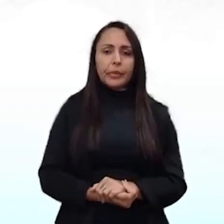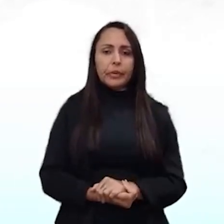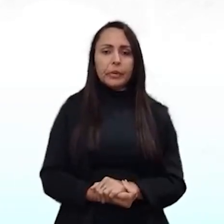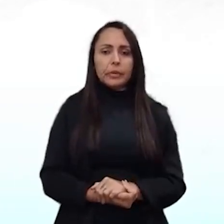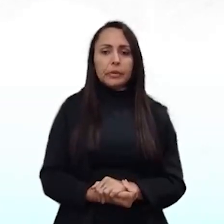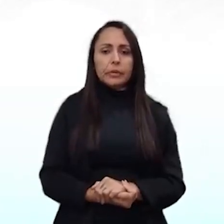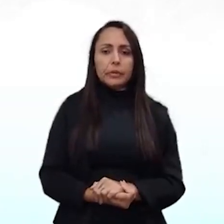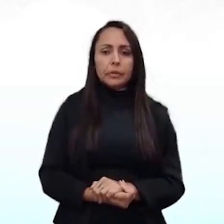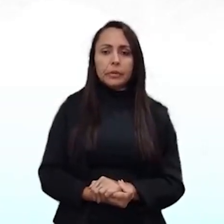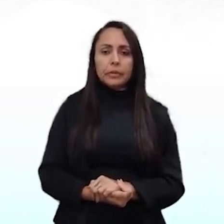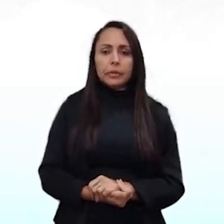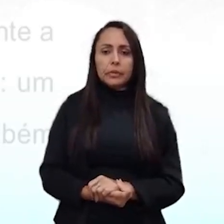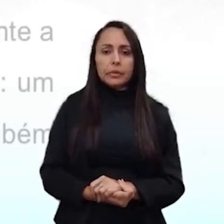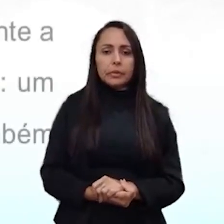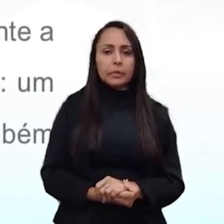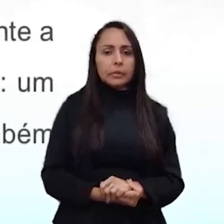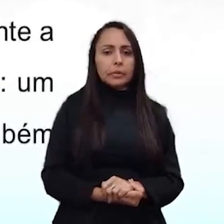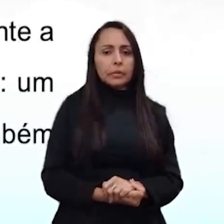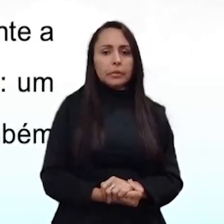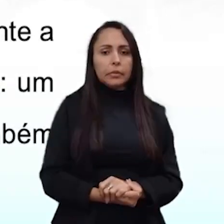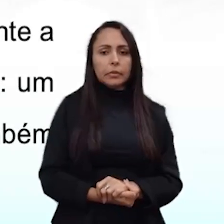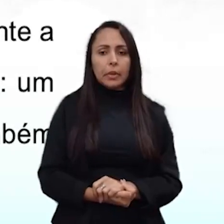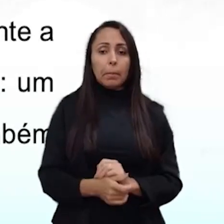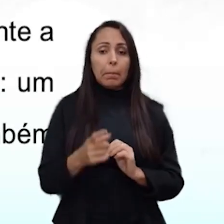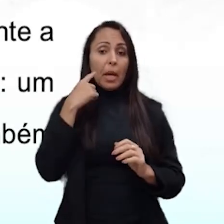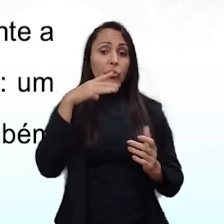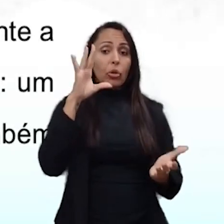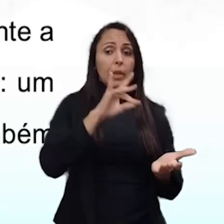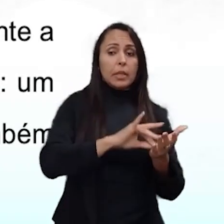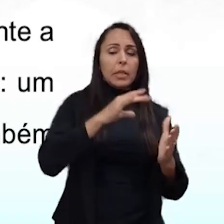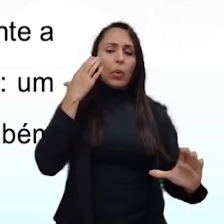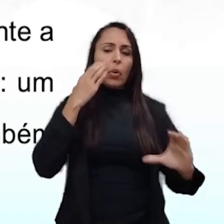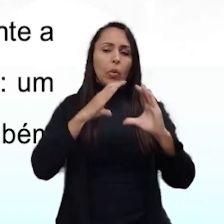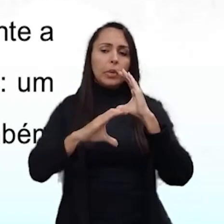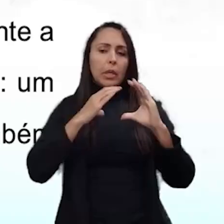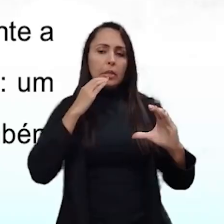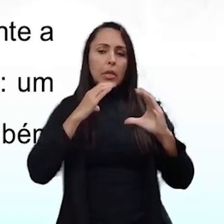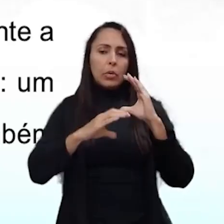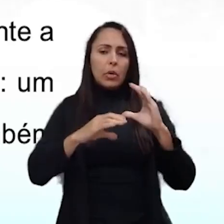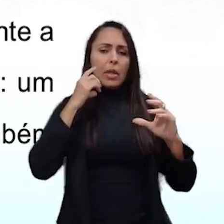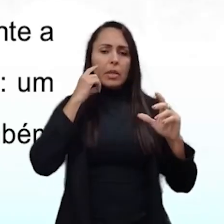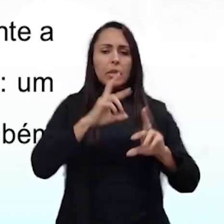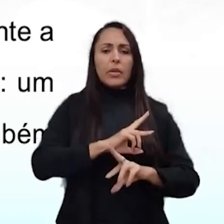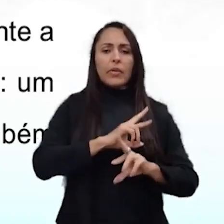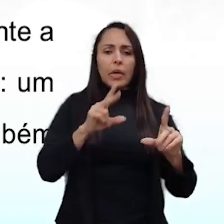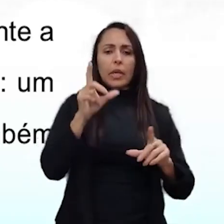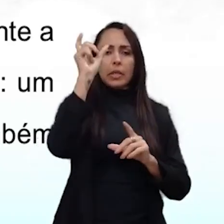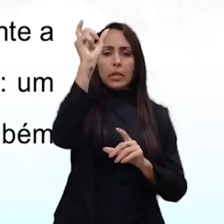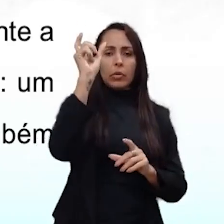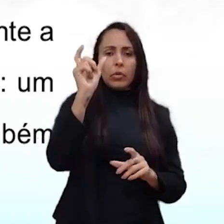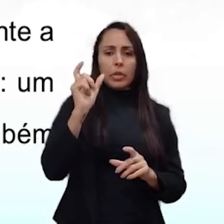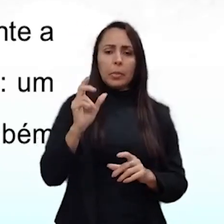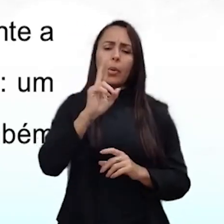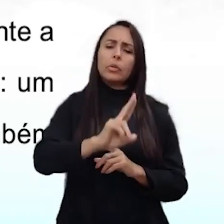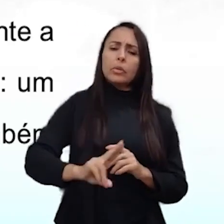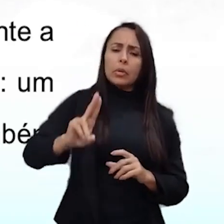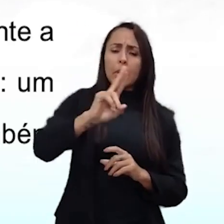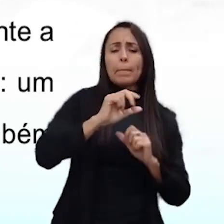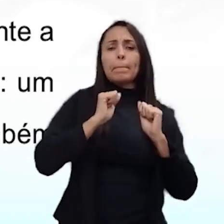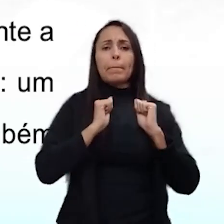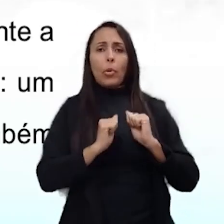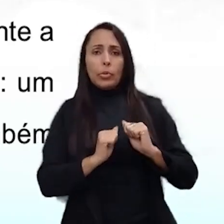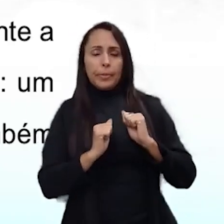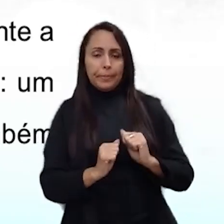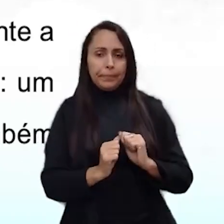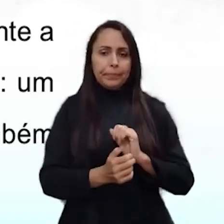Acompanha aí no slide. Para estabelecer uma comunicação, eu coloquei, ó, diferentes códigos podem ser utilizados. Pode olhar, olha lá